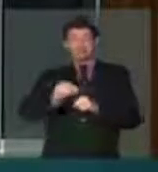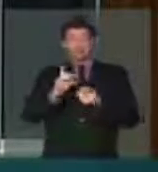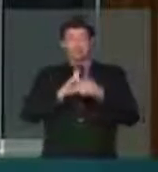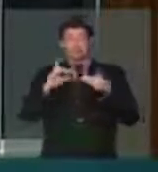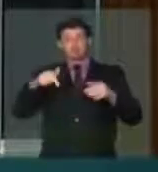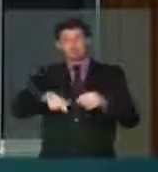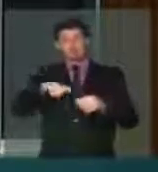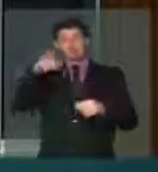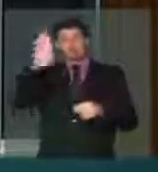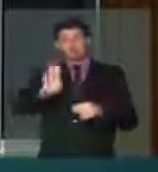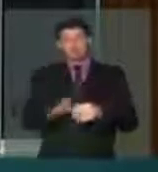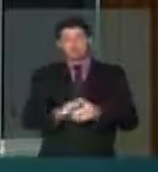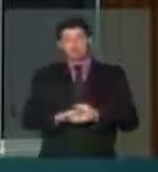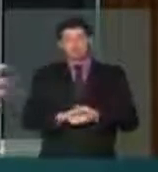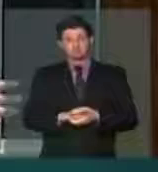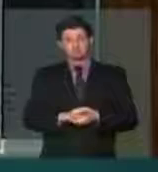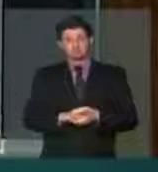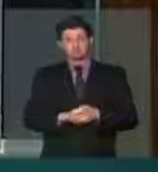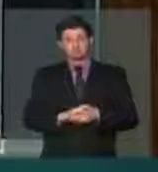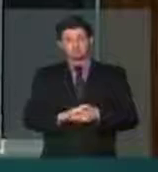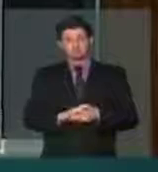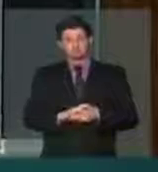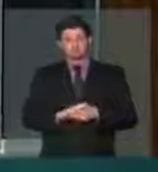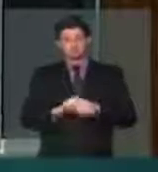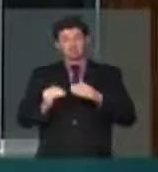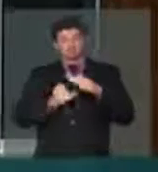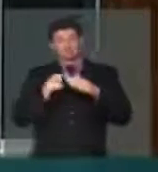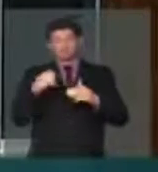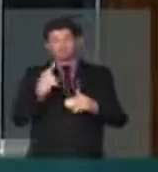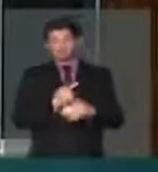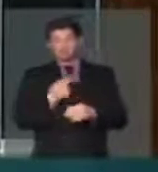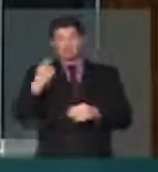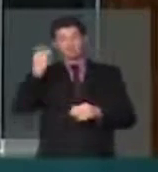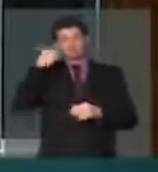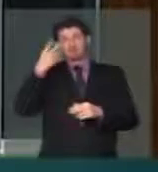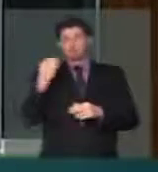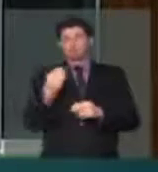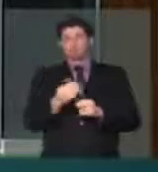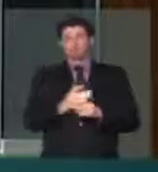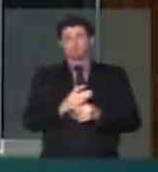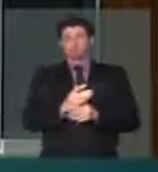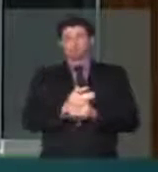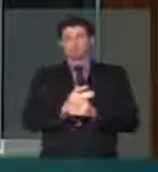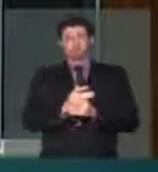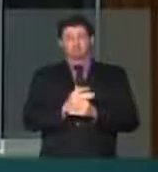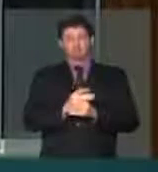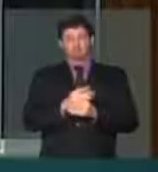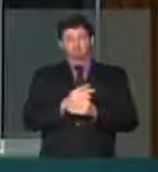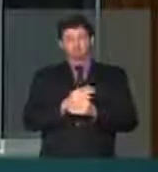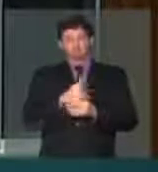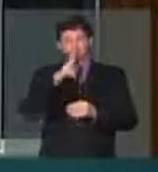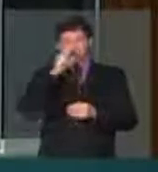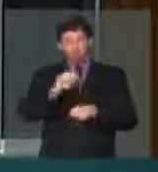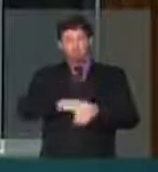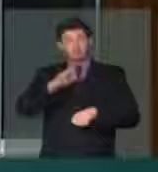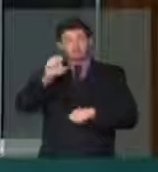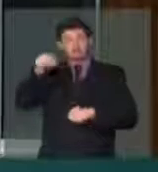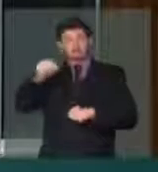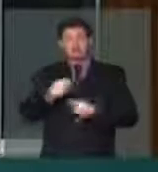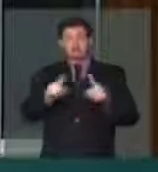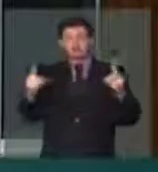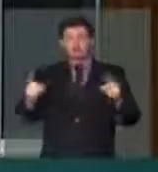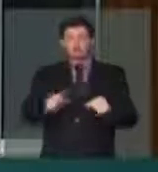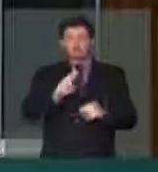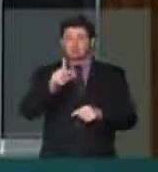sua plenitude no nosso país. As nossas instituições ainda são fragilizadas e elas se fortalecerão, sim,